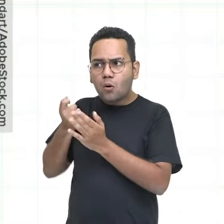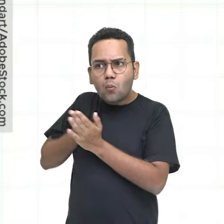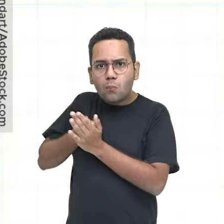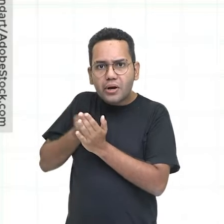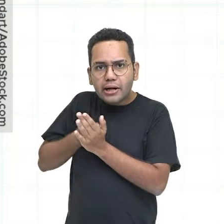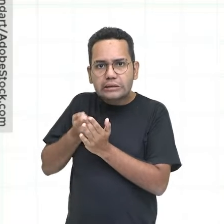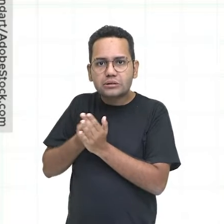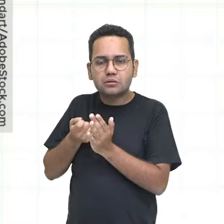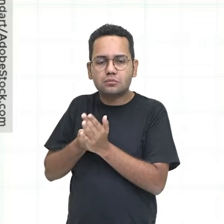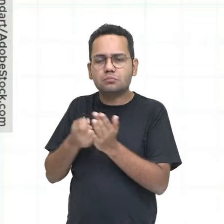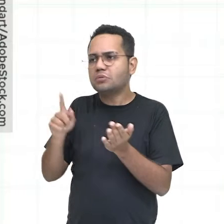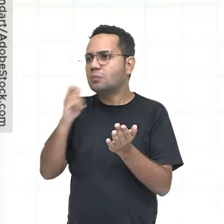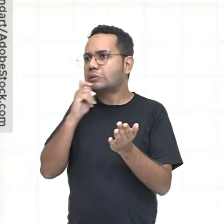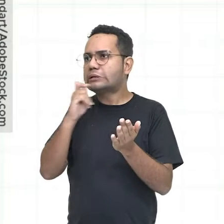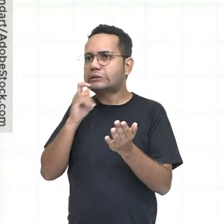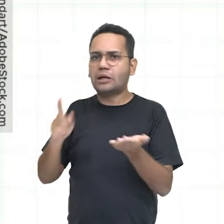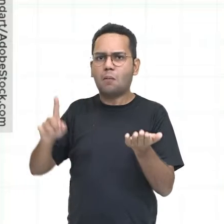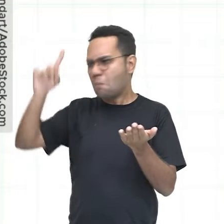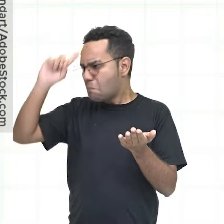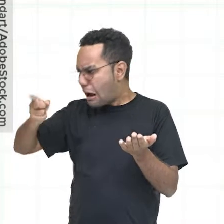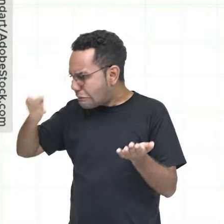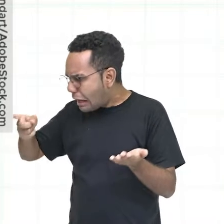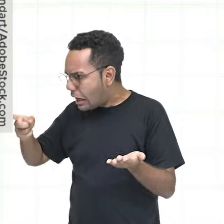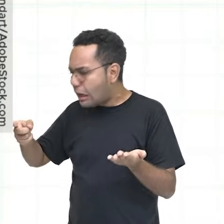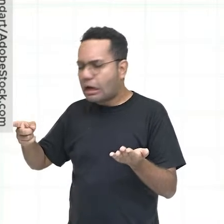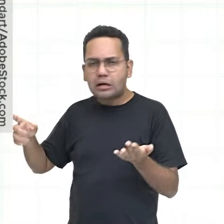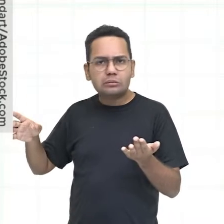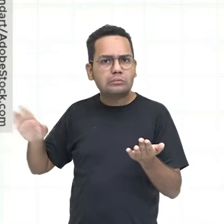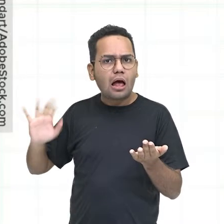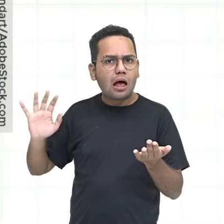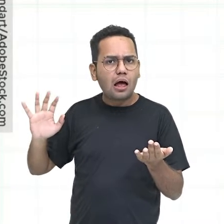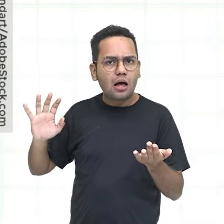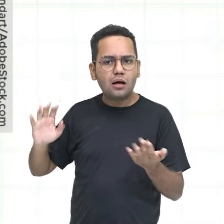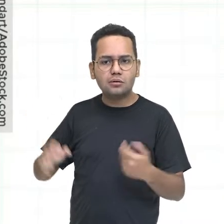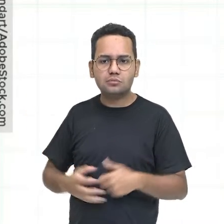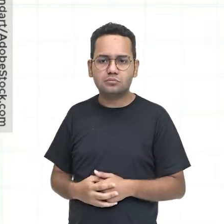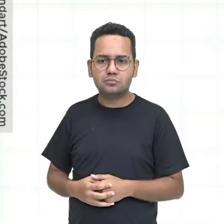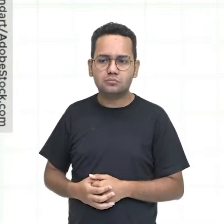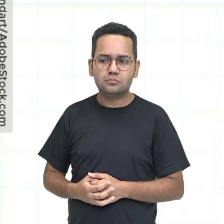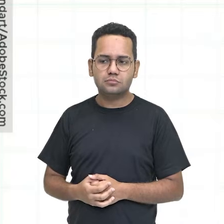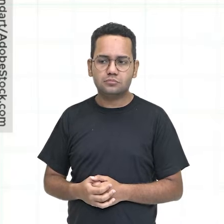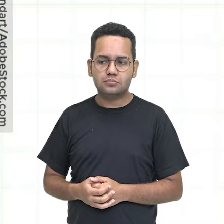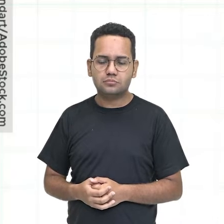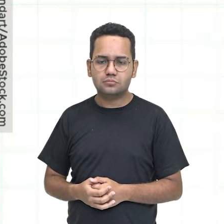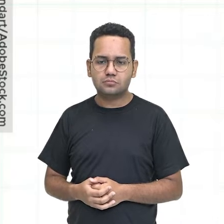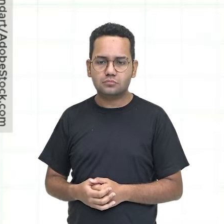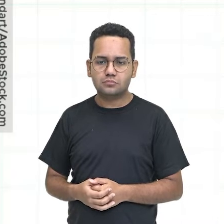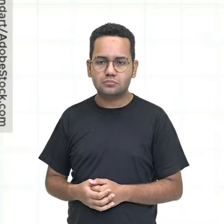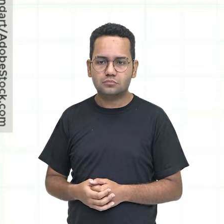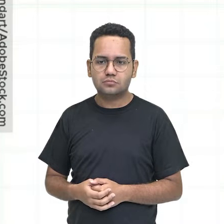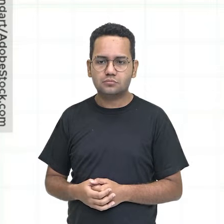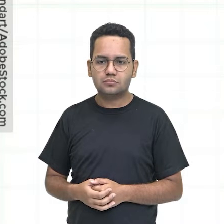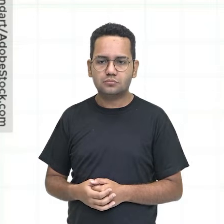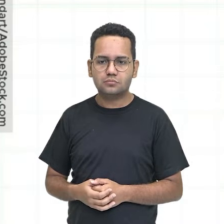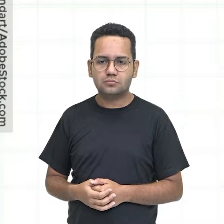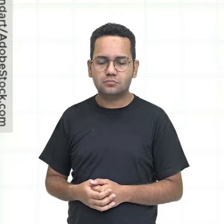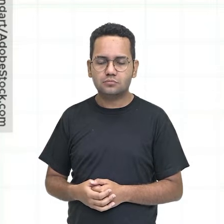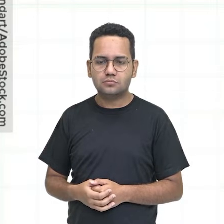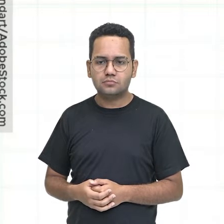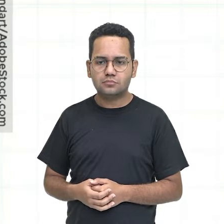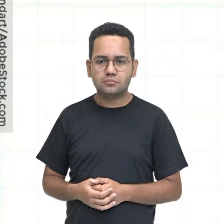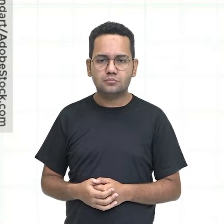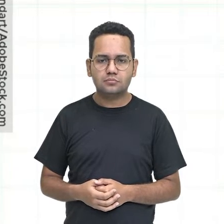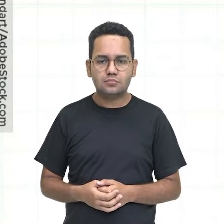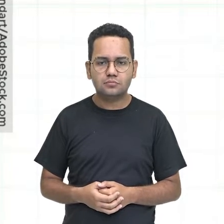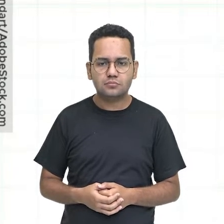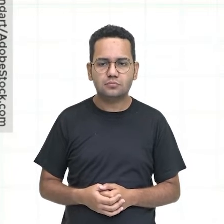é uma obrigação, assim, impositiva, certo? Que é uma característica, então, do must. É diferente